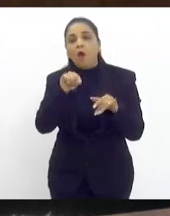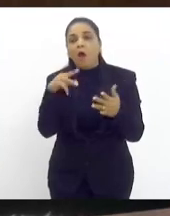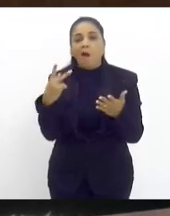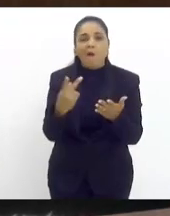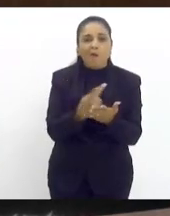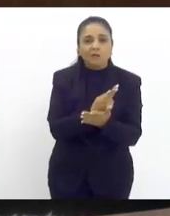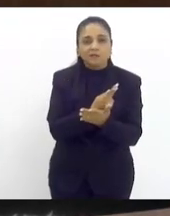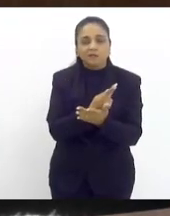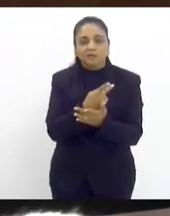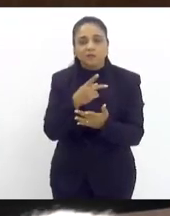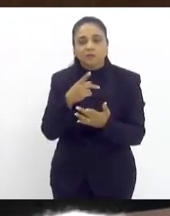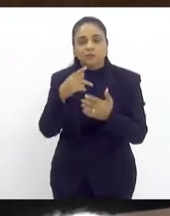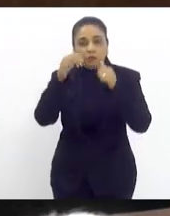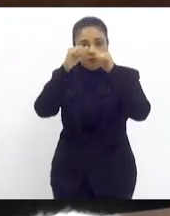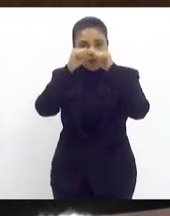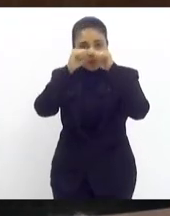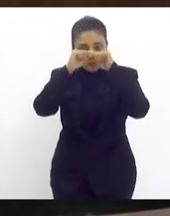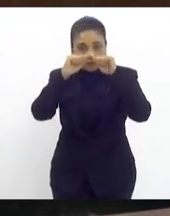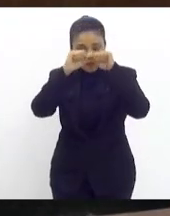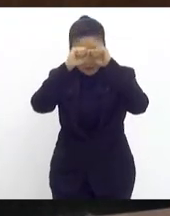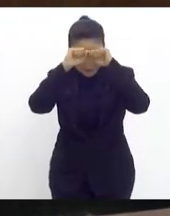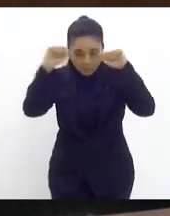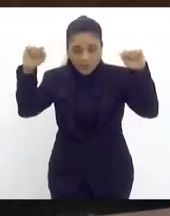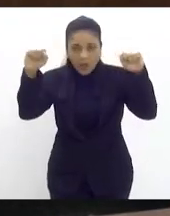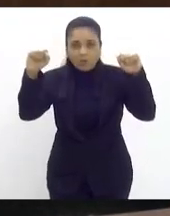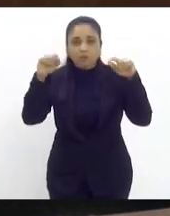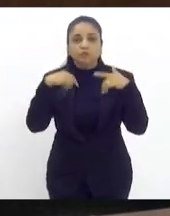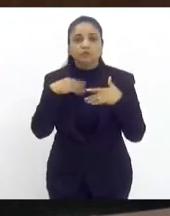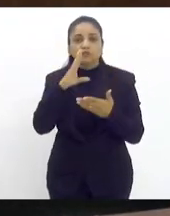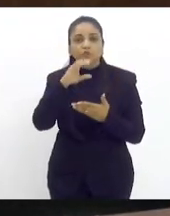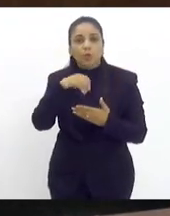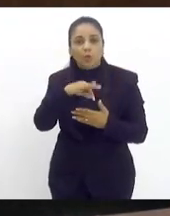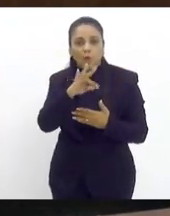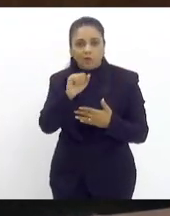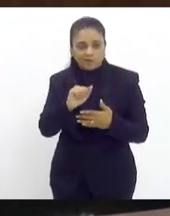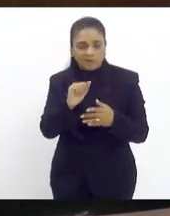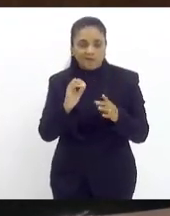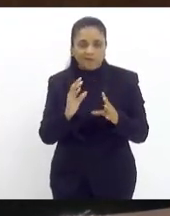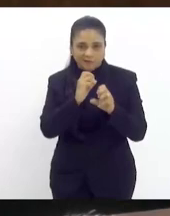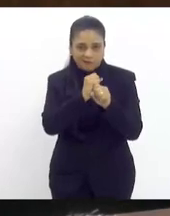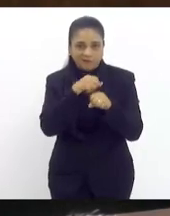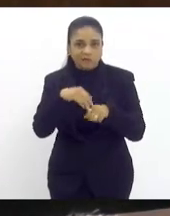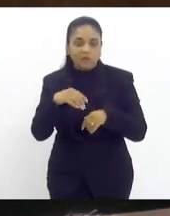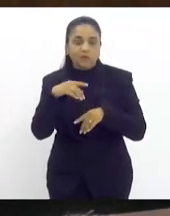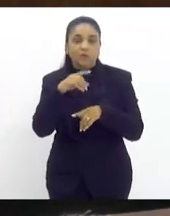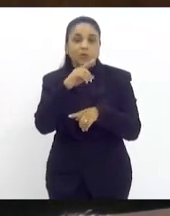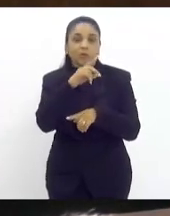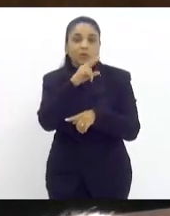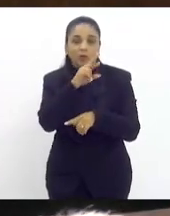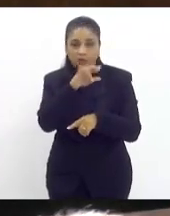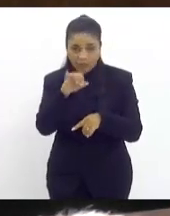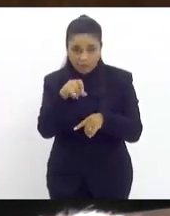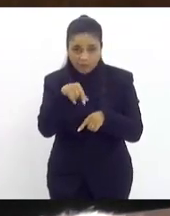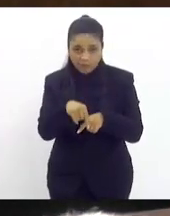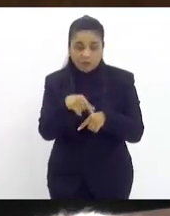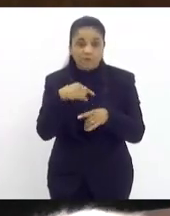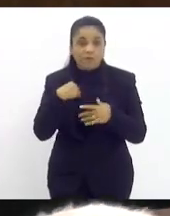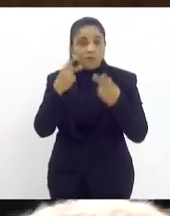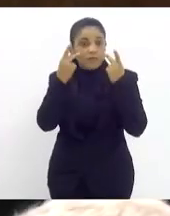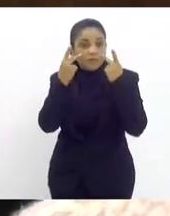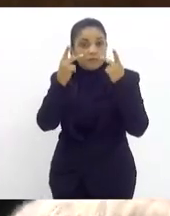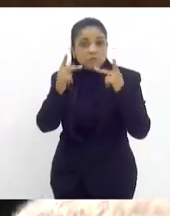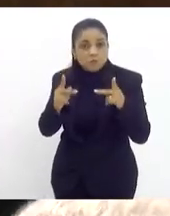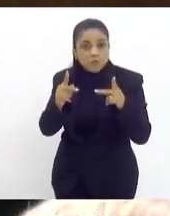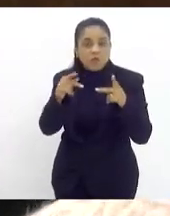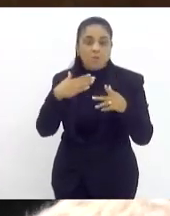no Tribunal de Contas do Estado do Rio de Janeiro o meu irmão Márcio Pacheco Conselheiro do Tribunal de Contas foi testemunha de